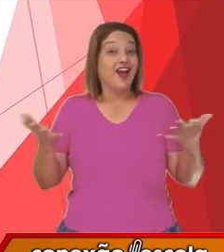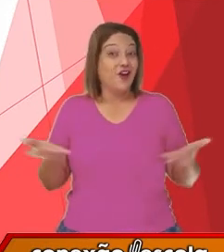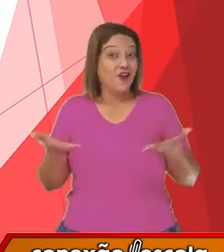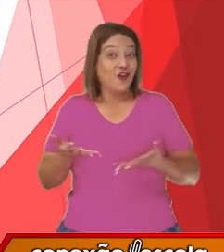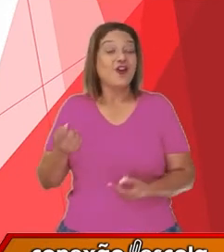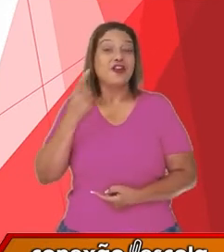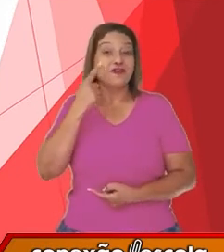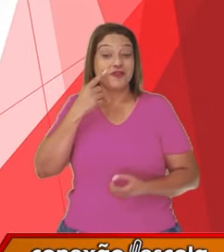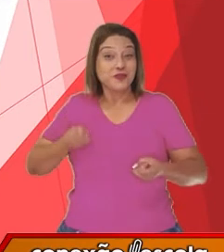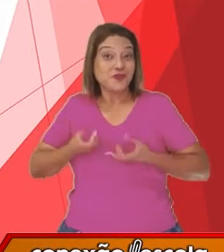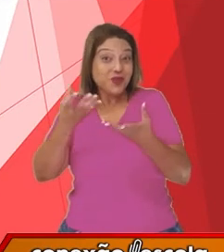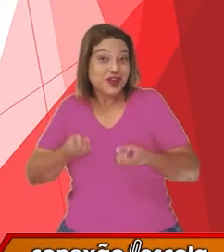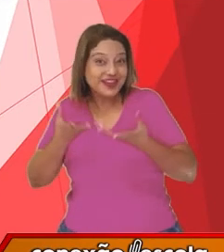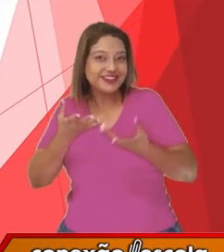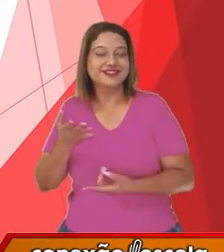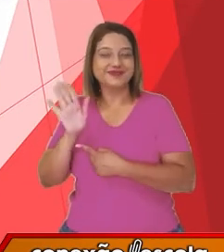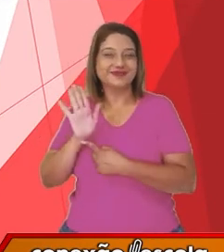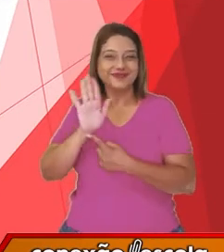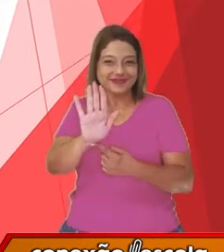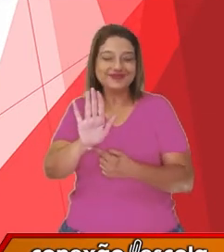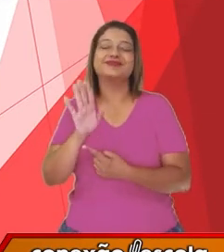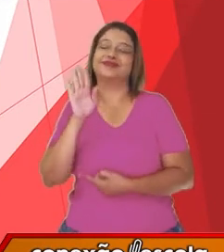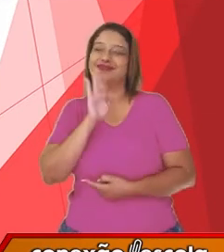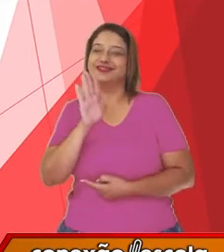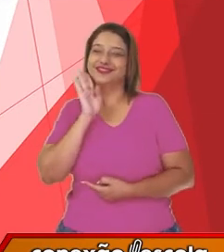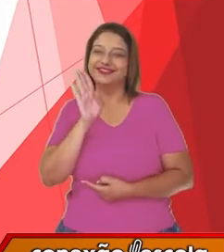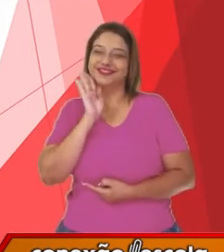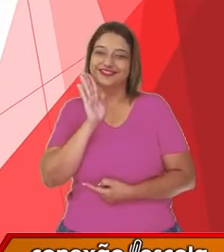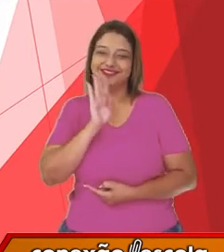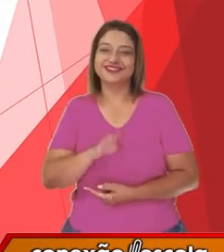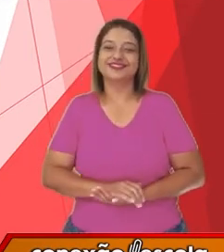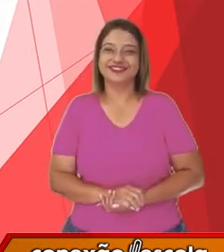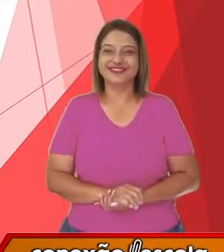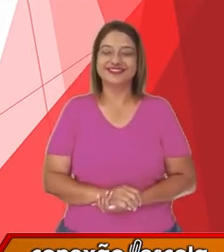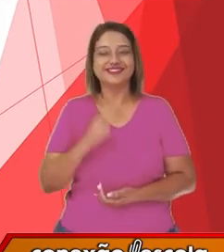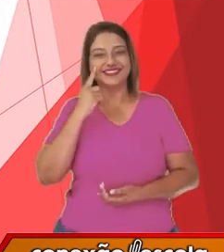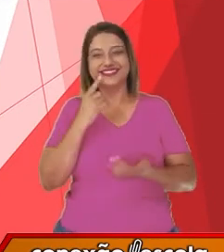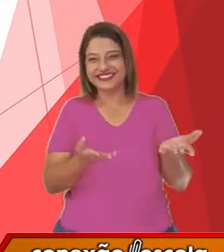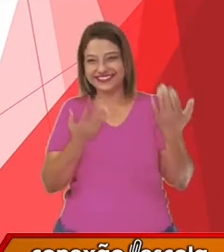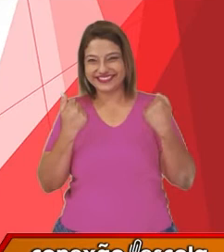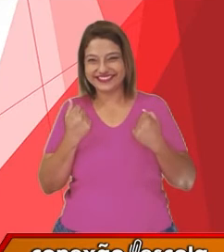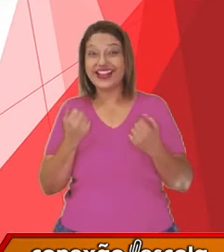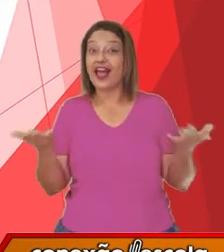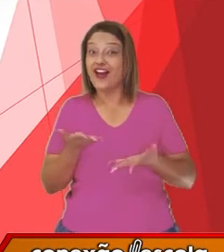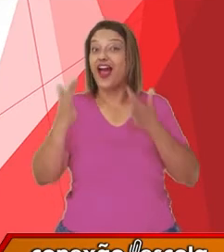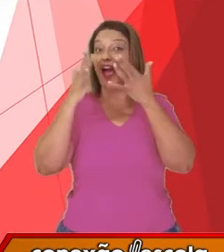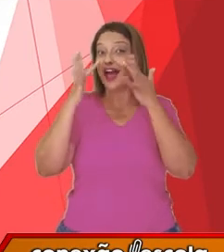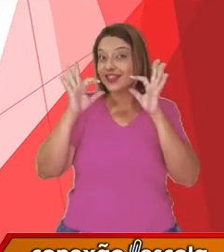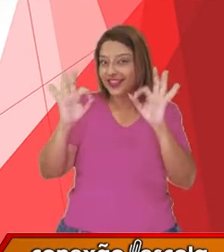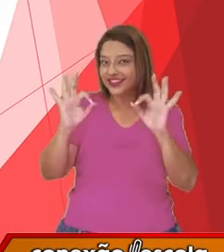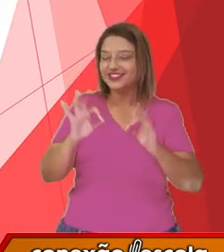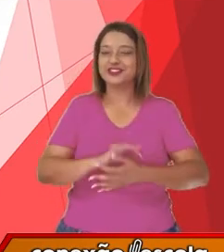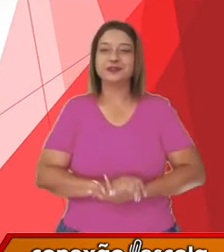Vamos ouvir um poema muito legal? Vamos lá? Fiquem